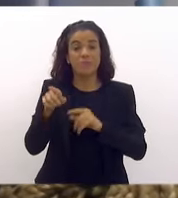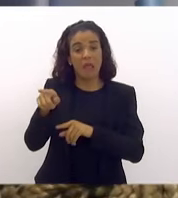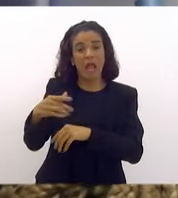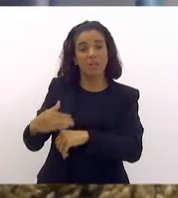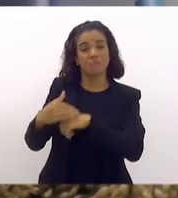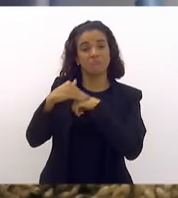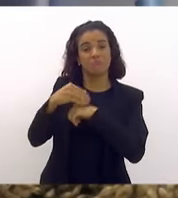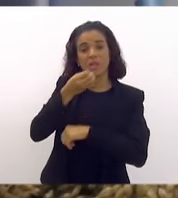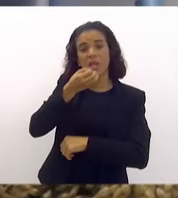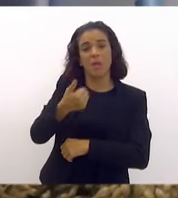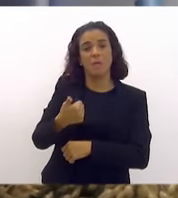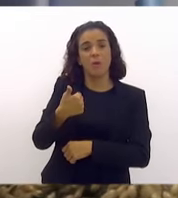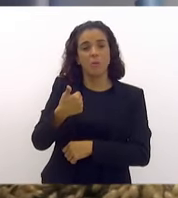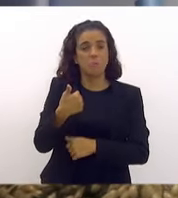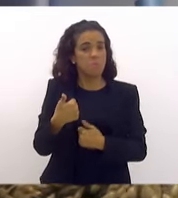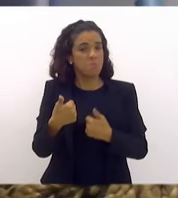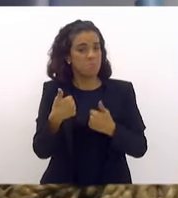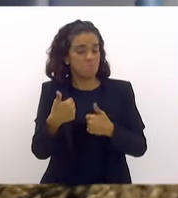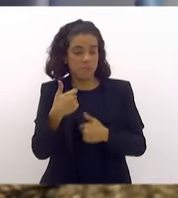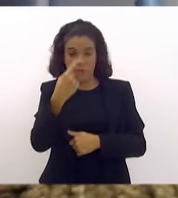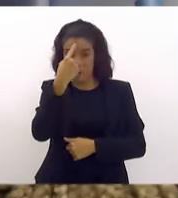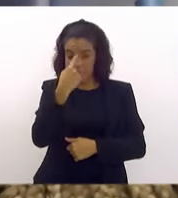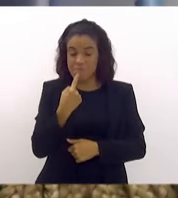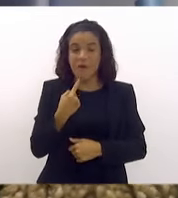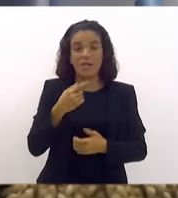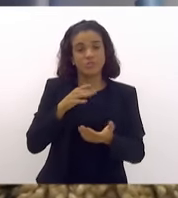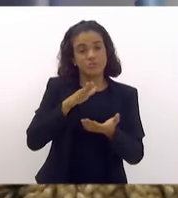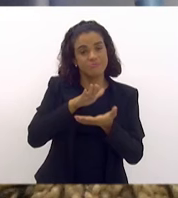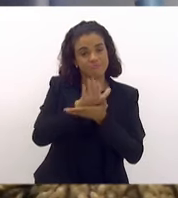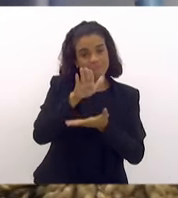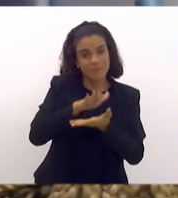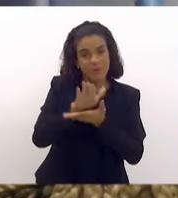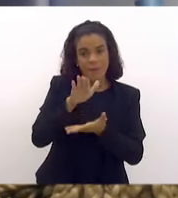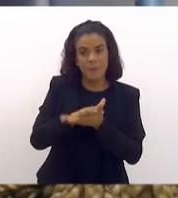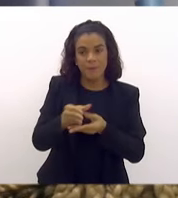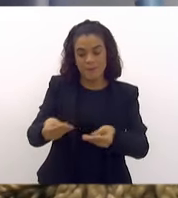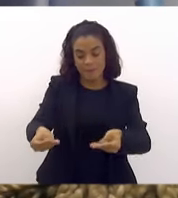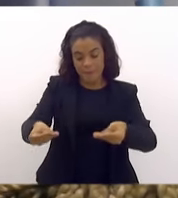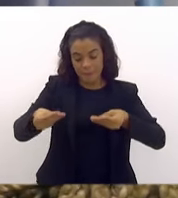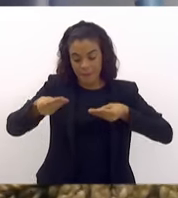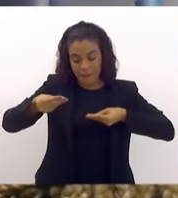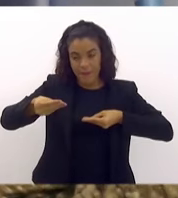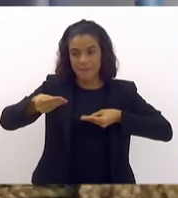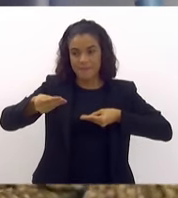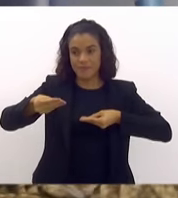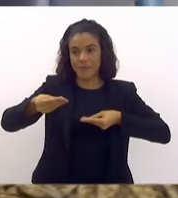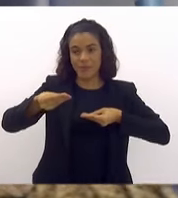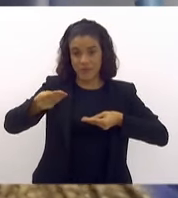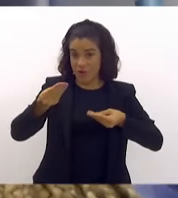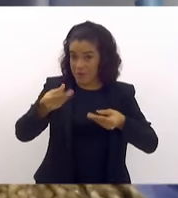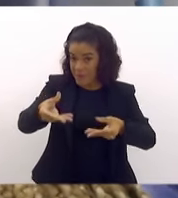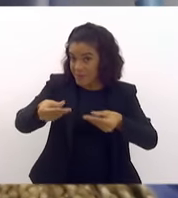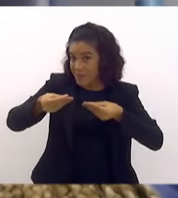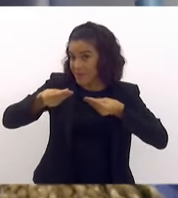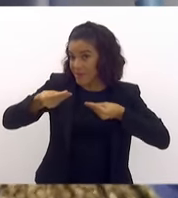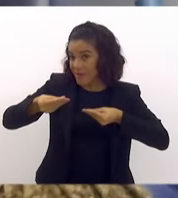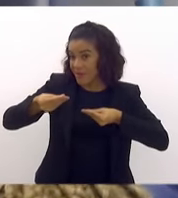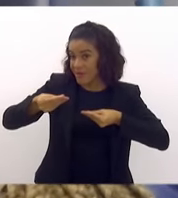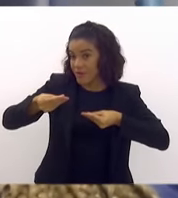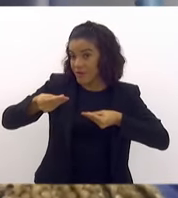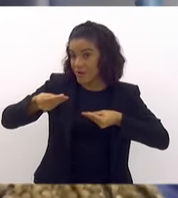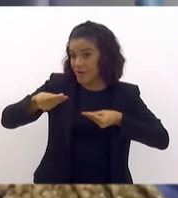tá bom eh imprimir lá a imagem colorida e me veio foi entregue nas minhas mãos